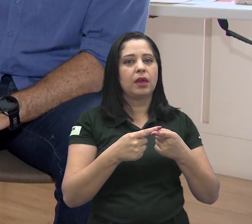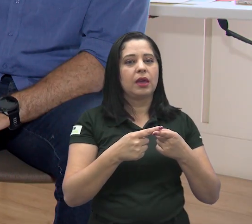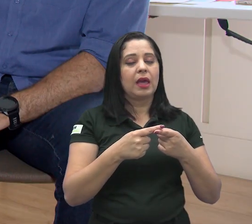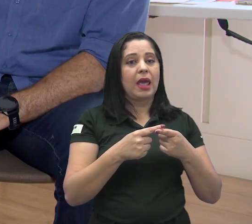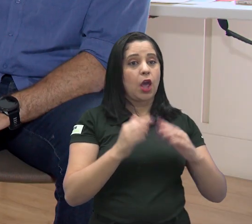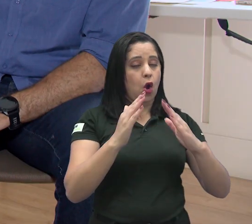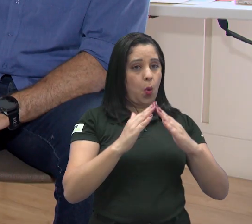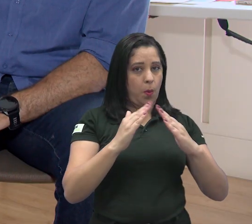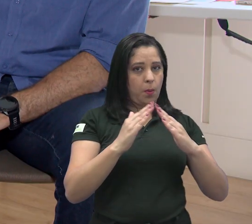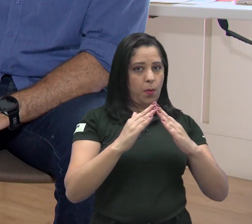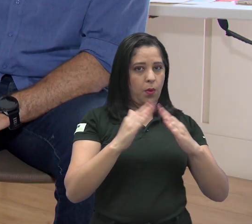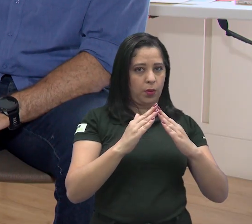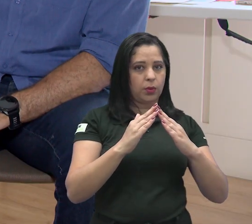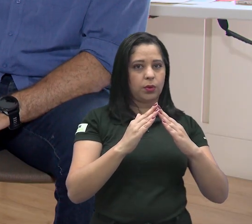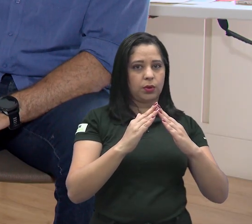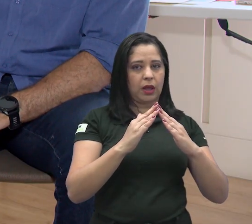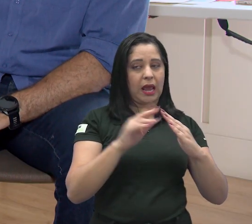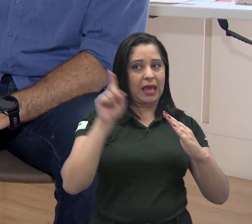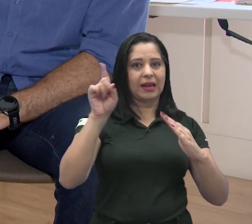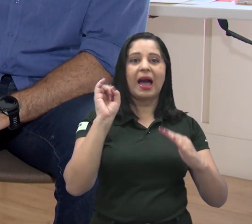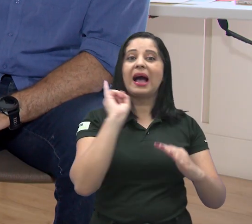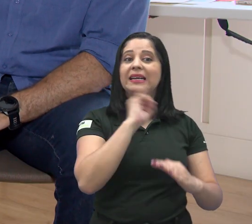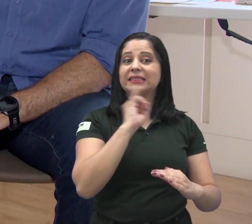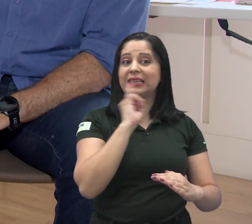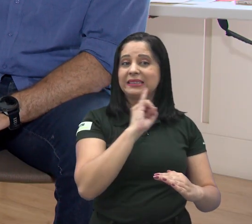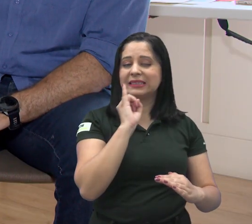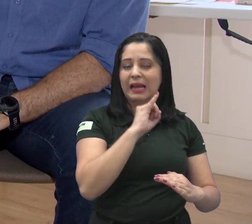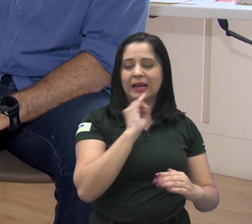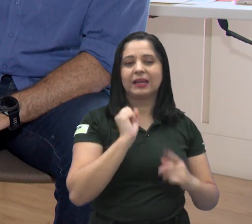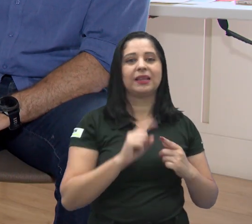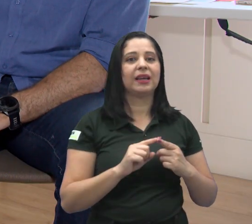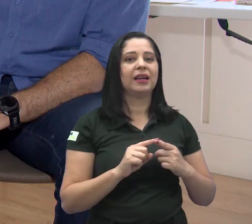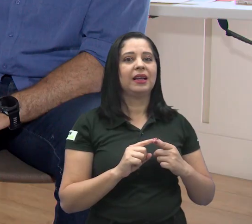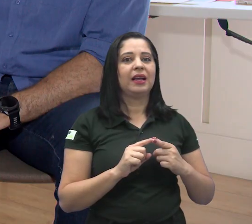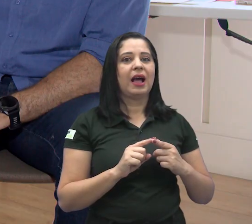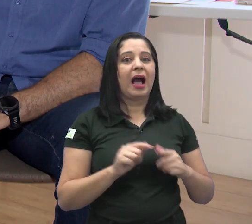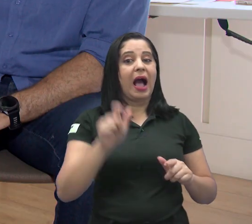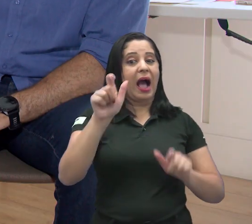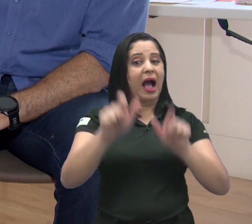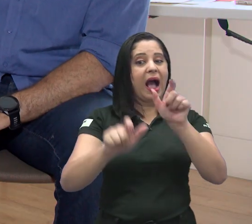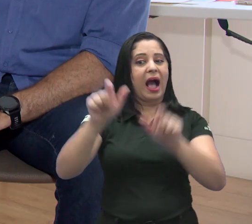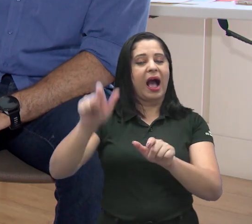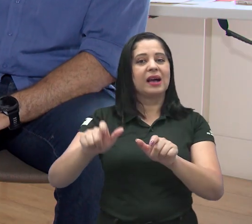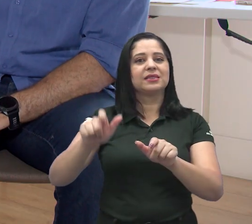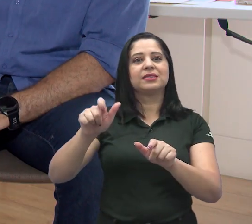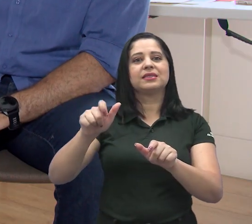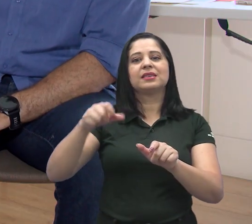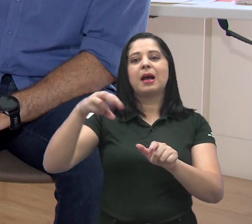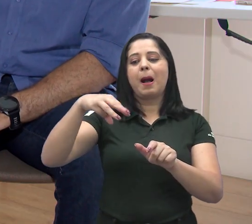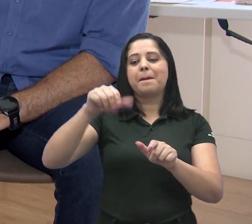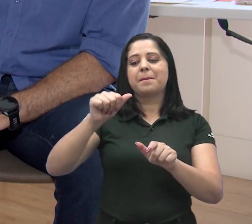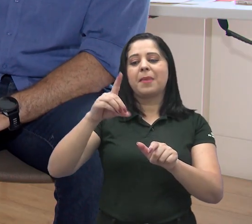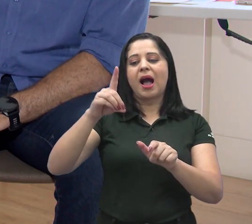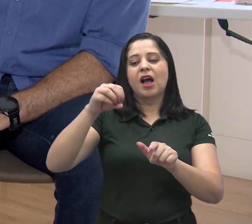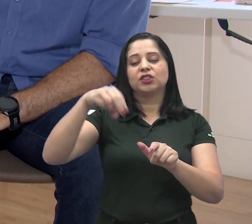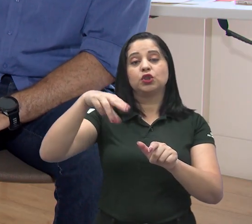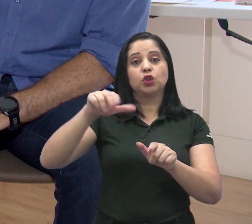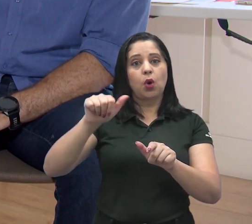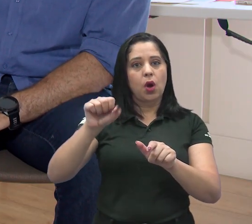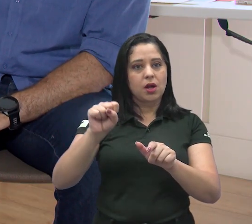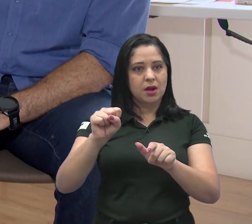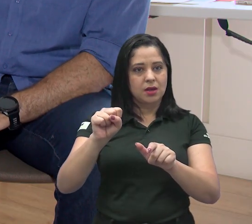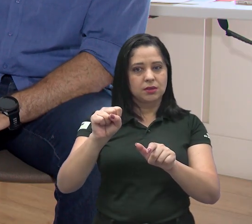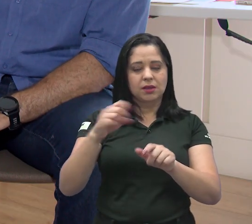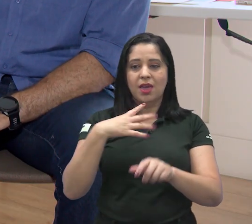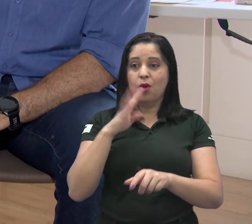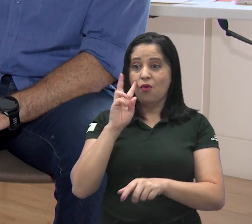em Florença, desculpa. Em Florença, as Madonas me encantavam muito e se remeteu às